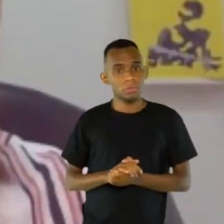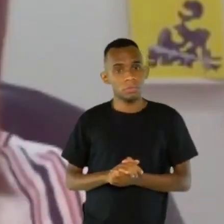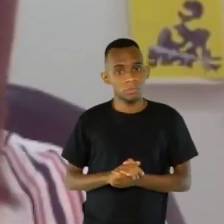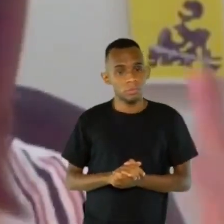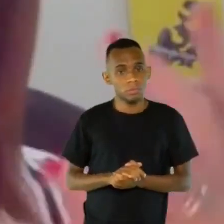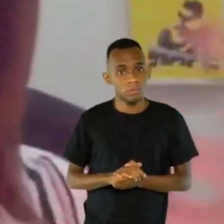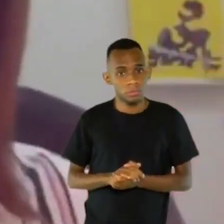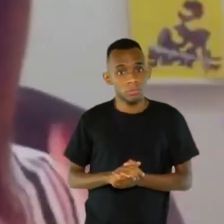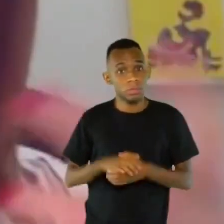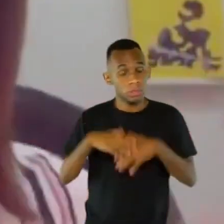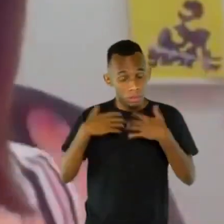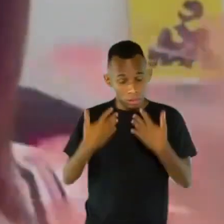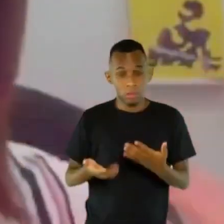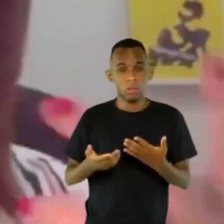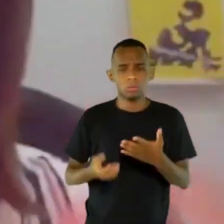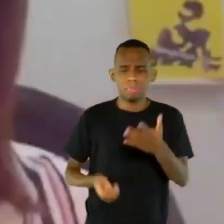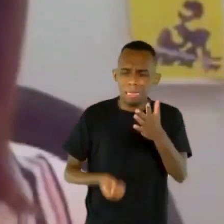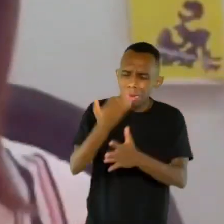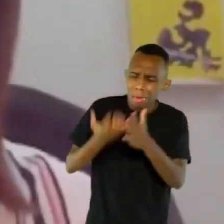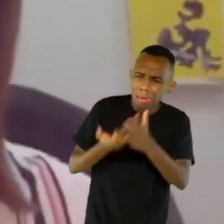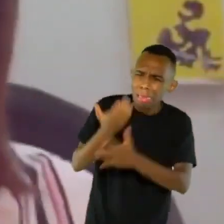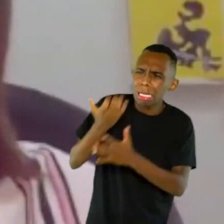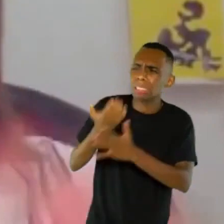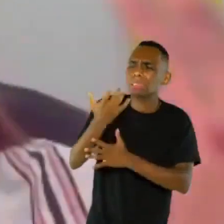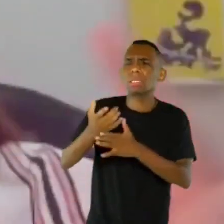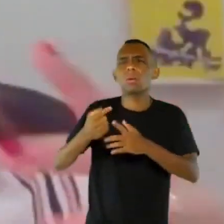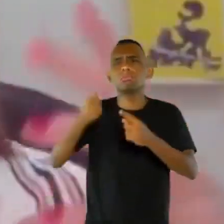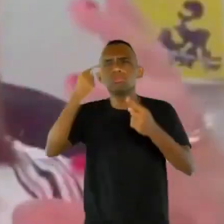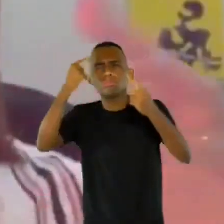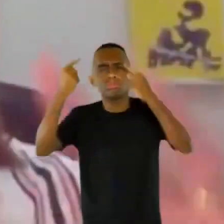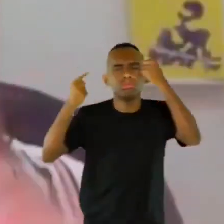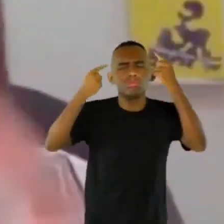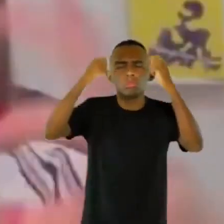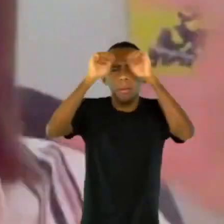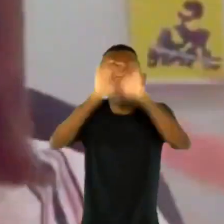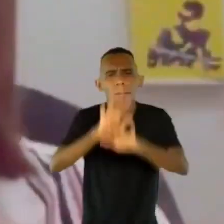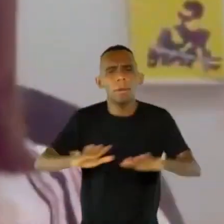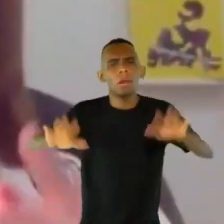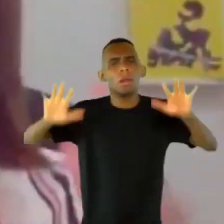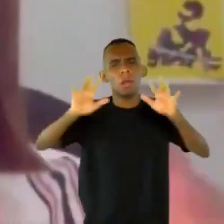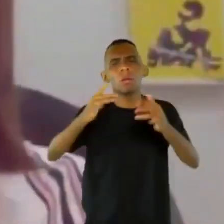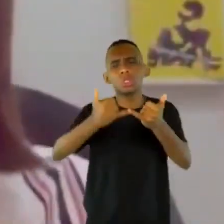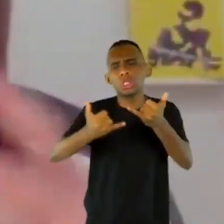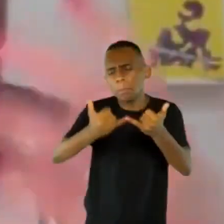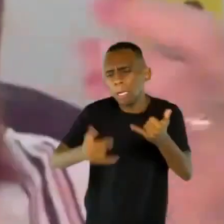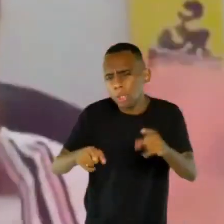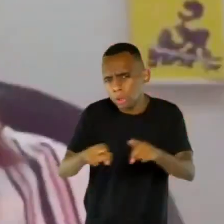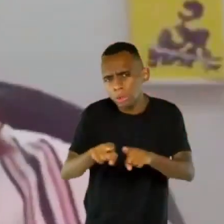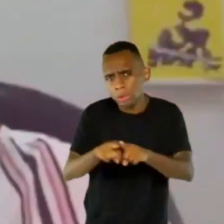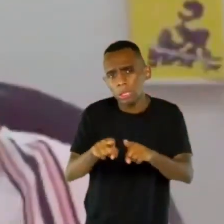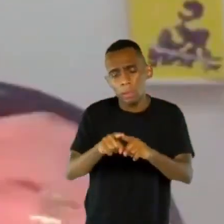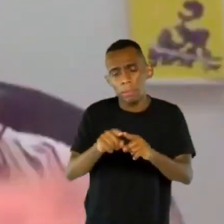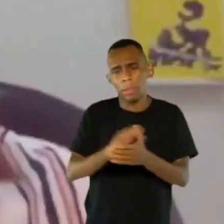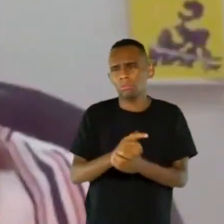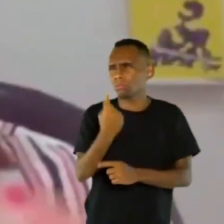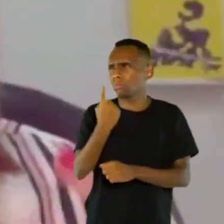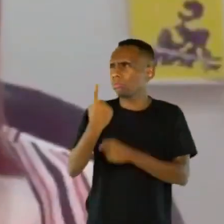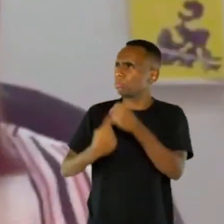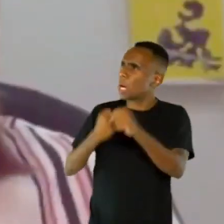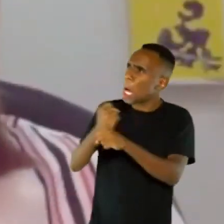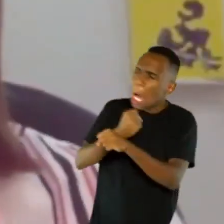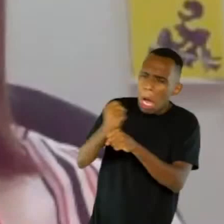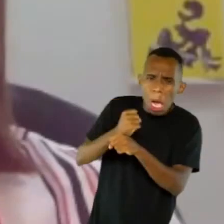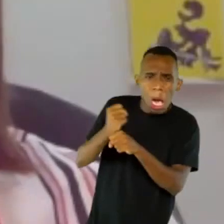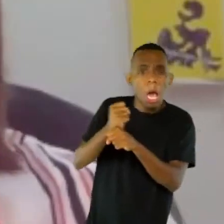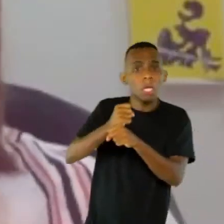o processo de criação foi mais ou menos parecido, assim, em termos de, sabe, a gente foi um ano mais ou menos de pesquisa, mas ao mesmo tempo eu já